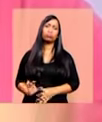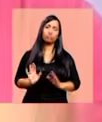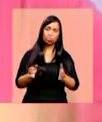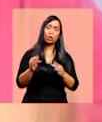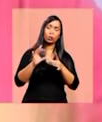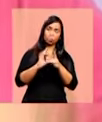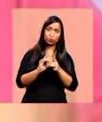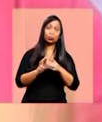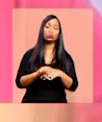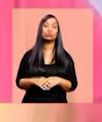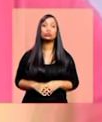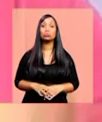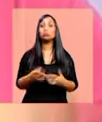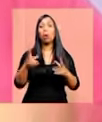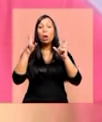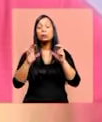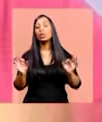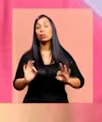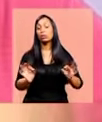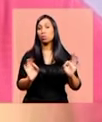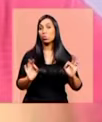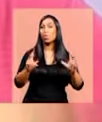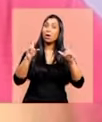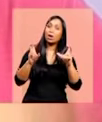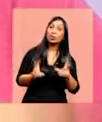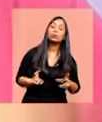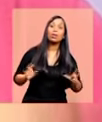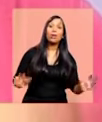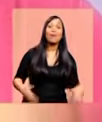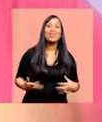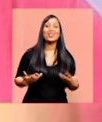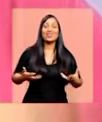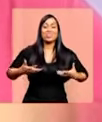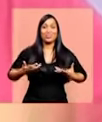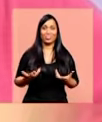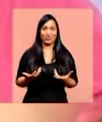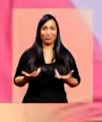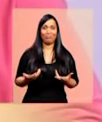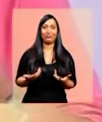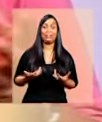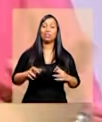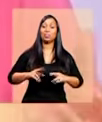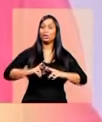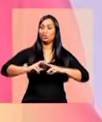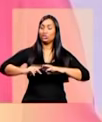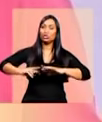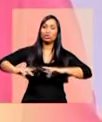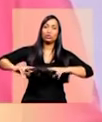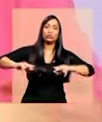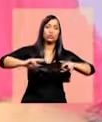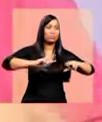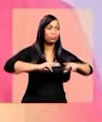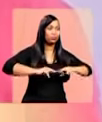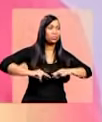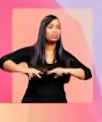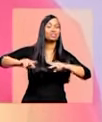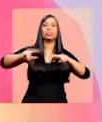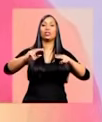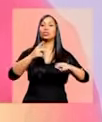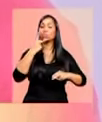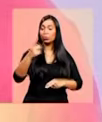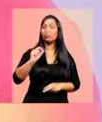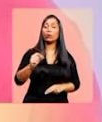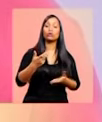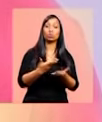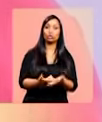qual já fiz parte. A ideia não é essa, a ideia é cada vez mais enriquecer, e essa diversidade é que eu chamo de tolerância